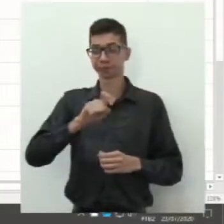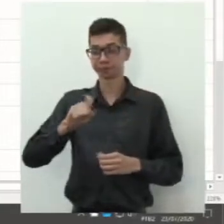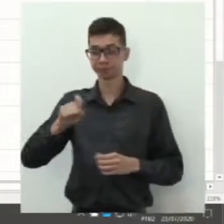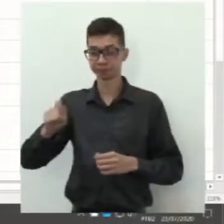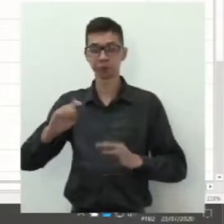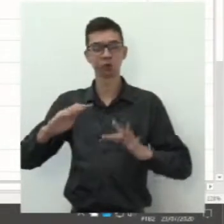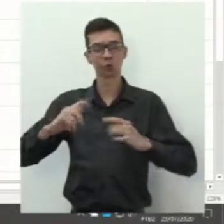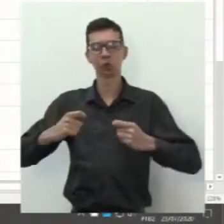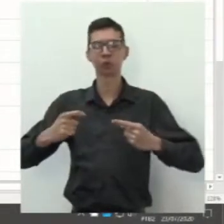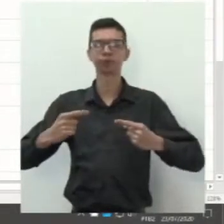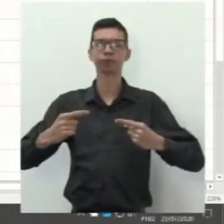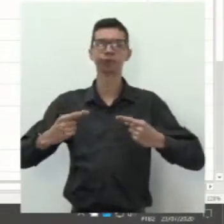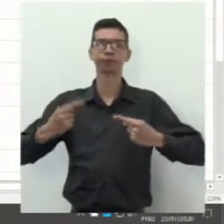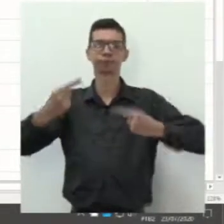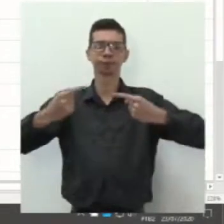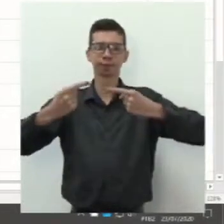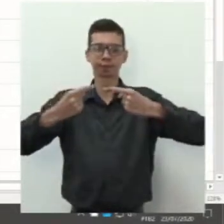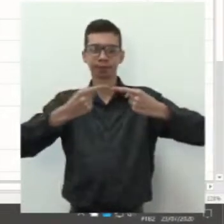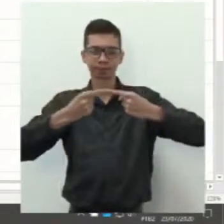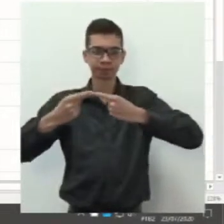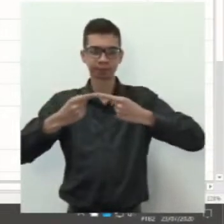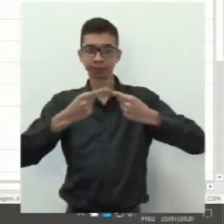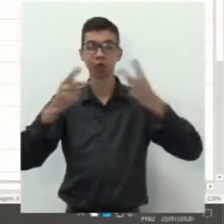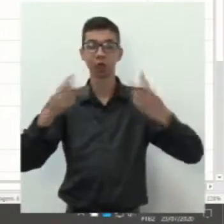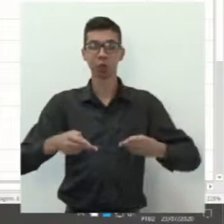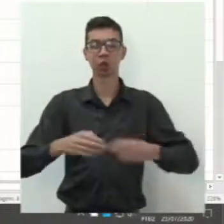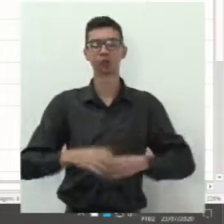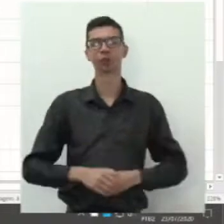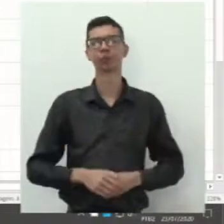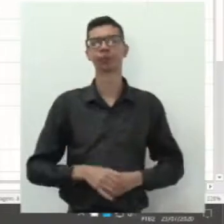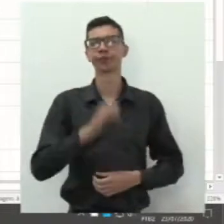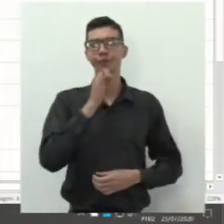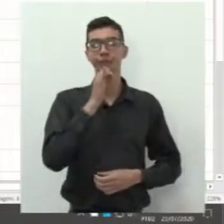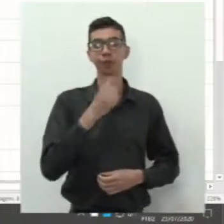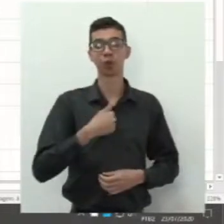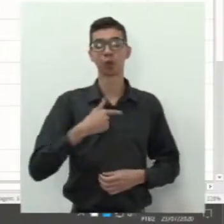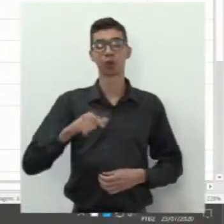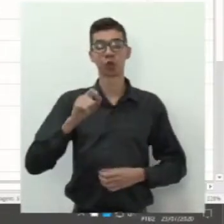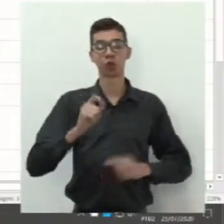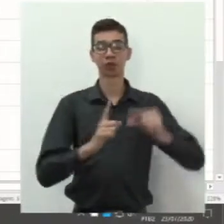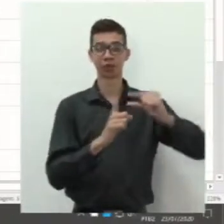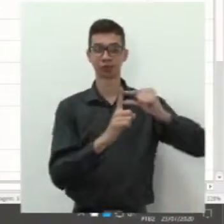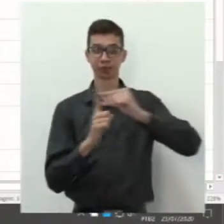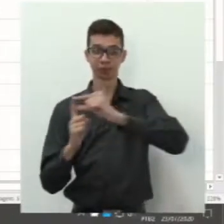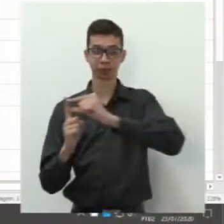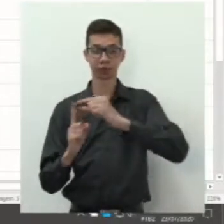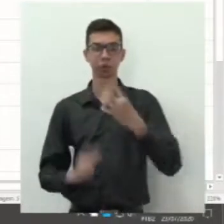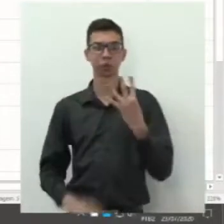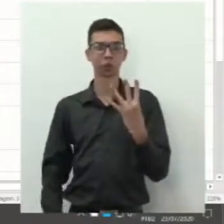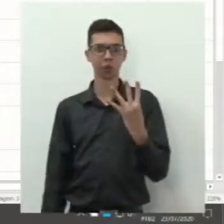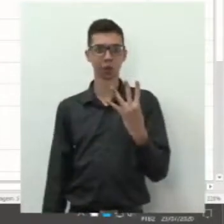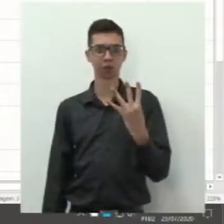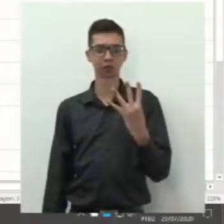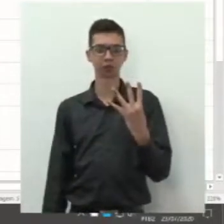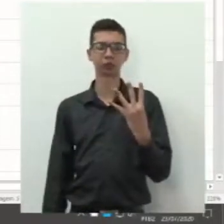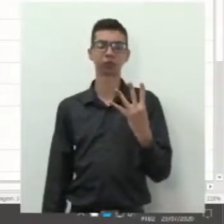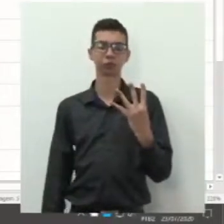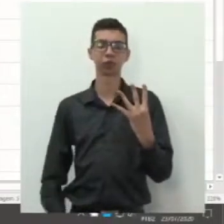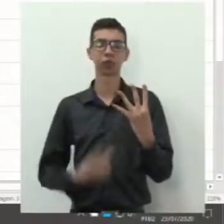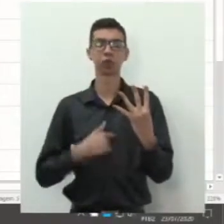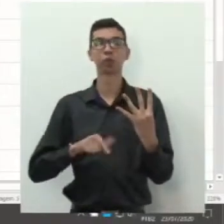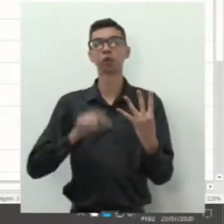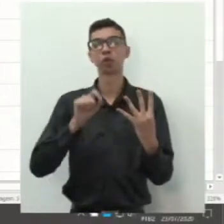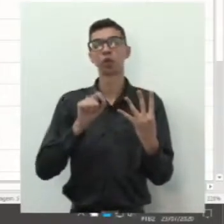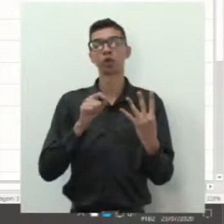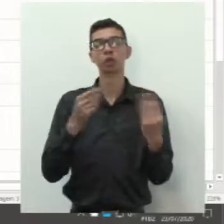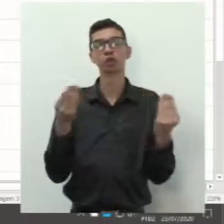lembrando, é tudo com base na seleção de célula. Se eu selecionei 4 células e estou colocando uma opção de formatação para elas, todas